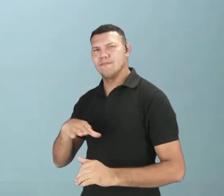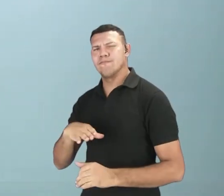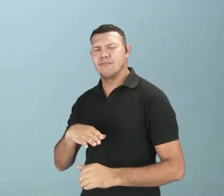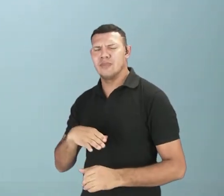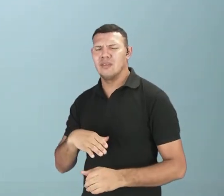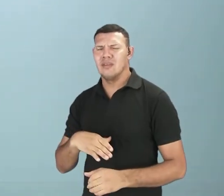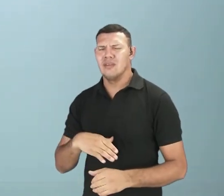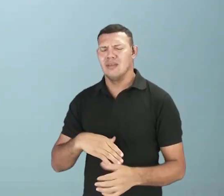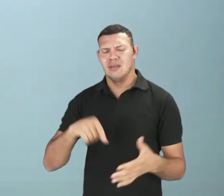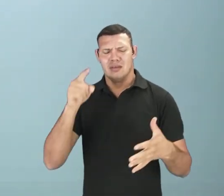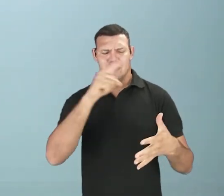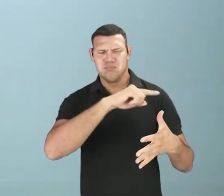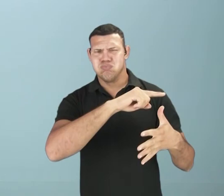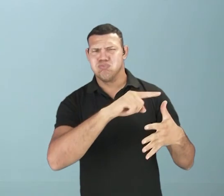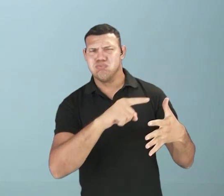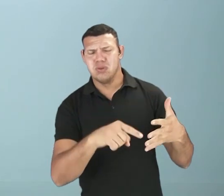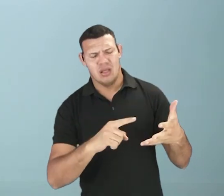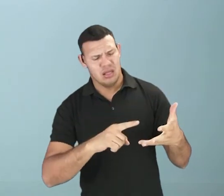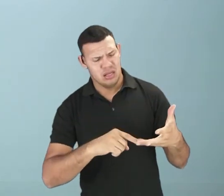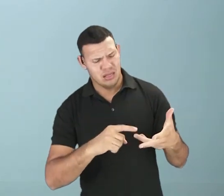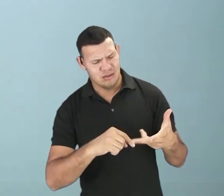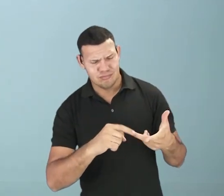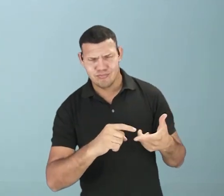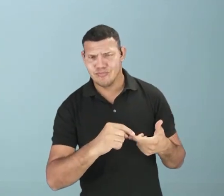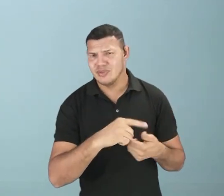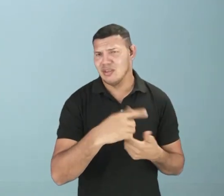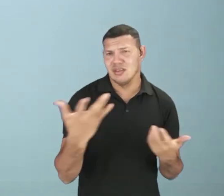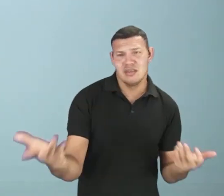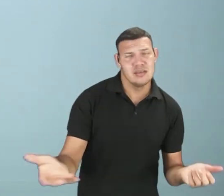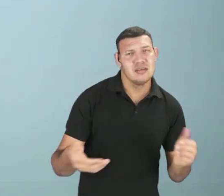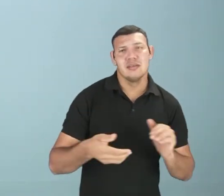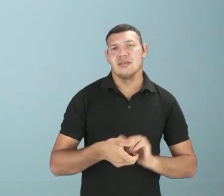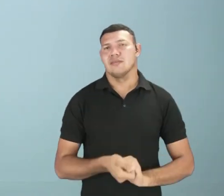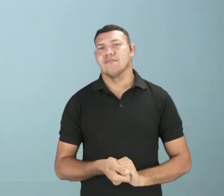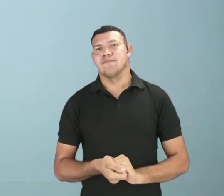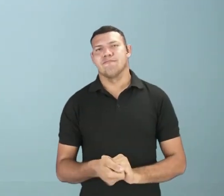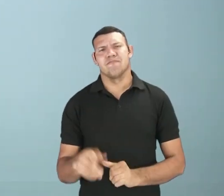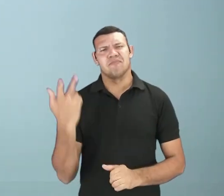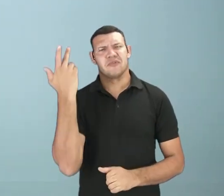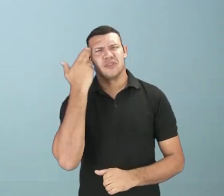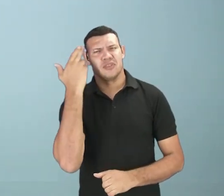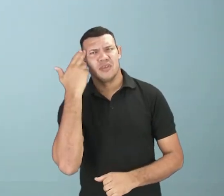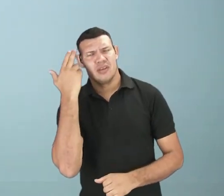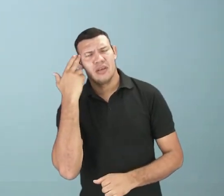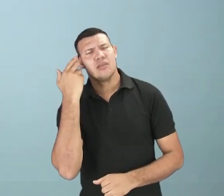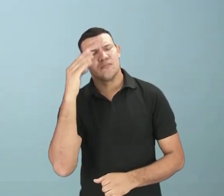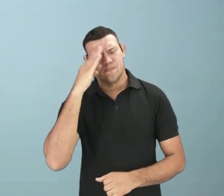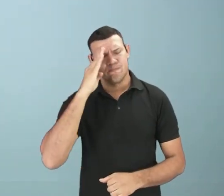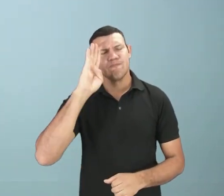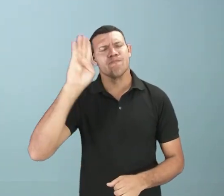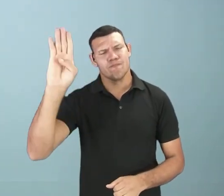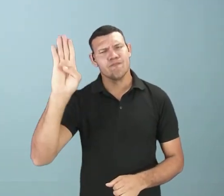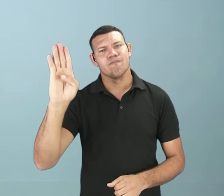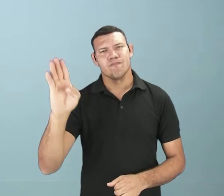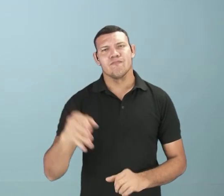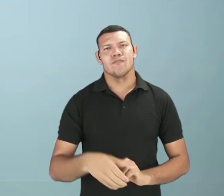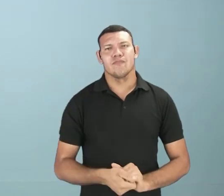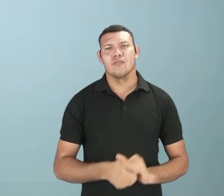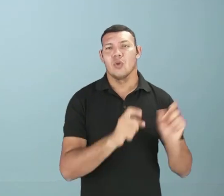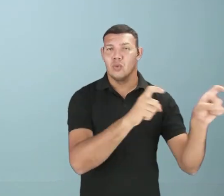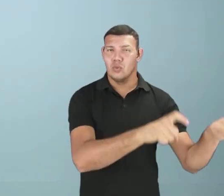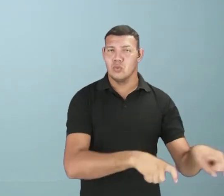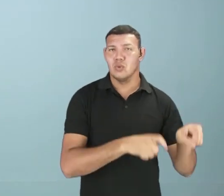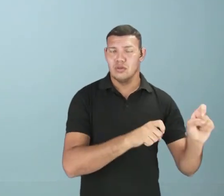Temos outros motivos pelo qual ocorreram também, pela questão natural, né? Mas o principal motivo foi esse aí.